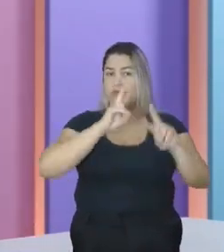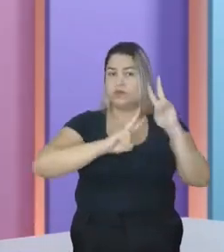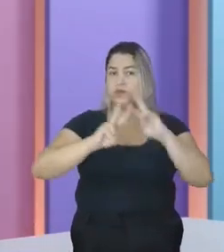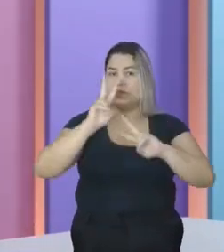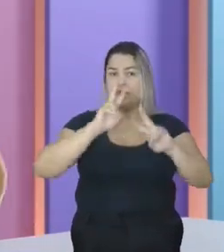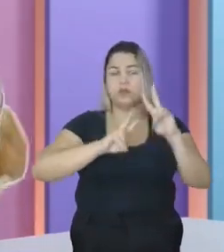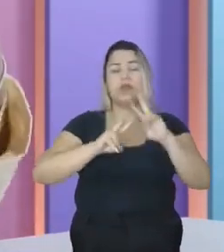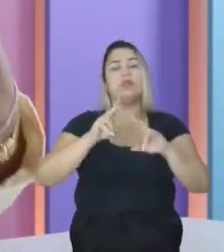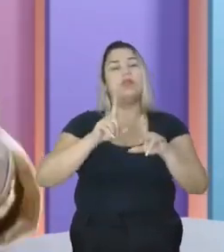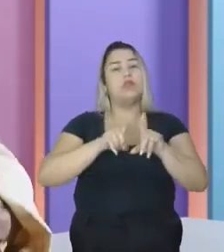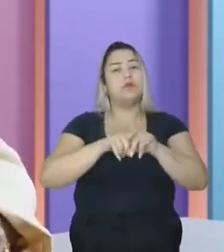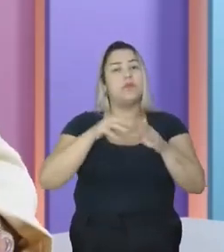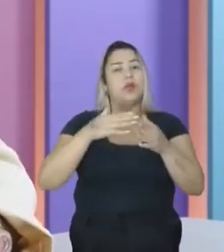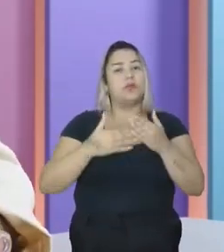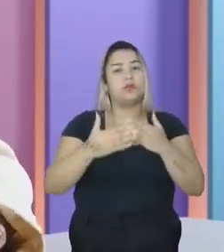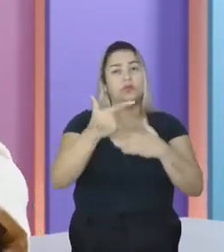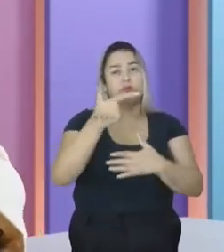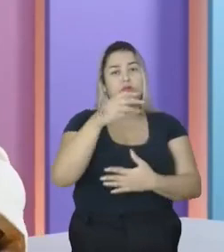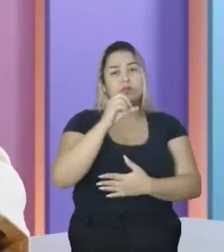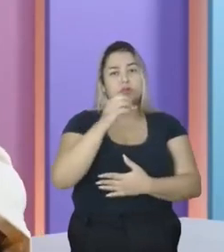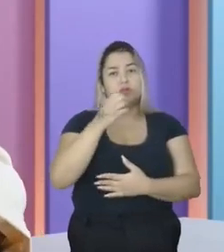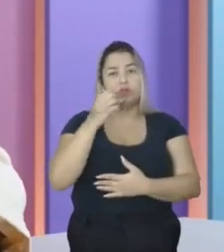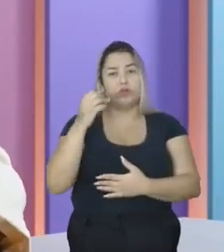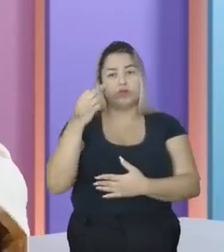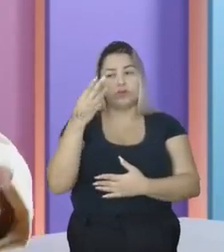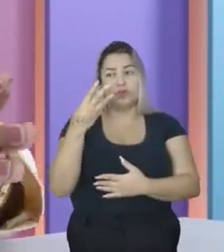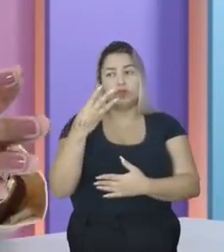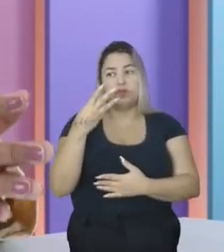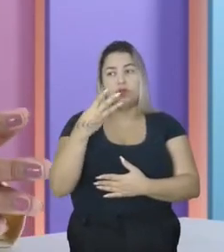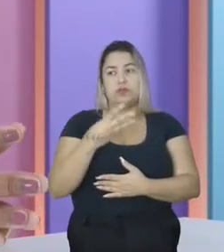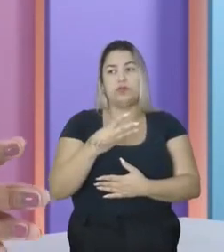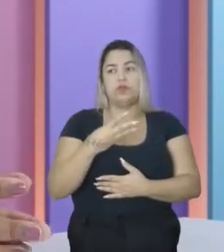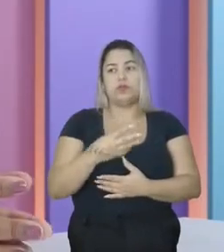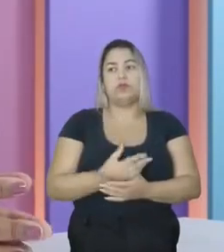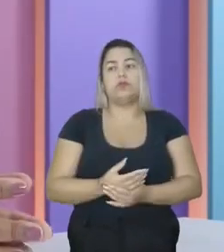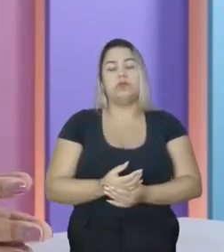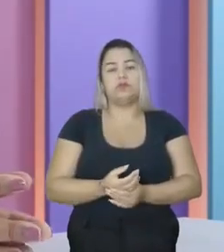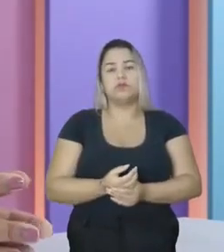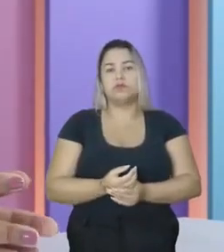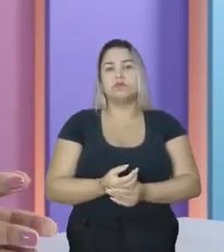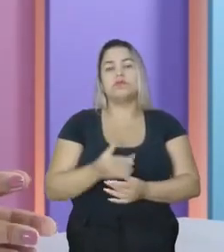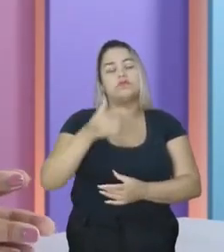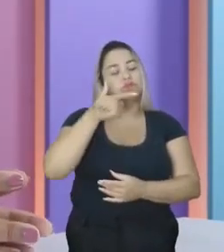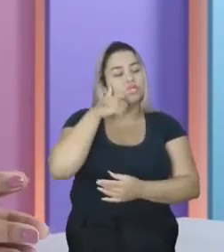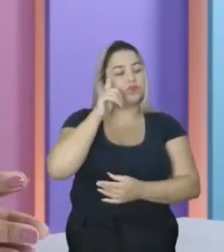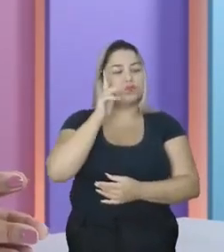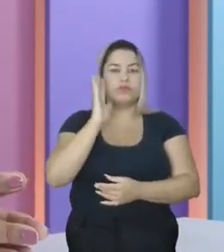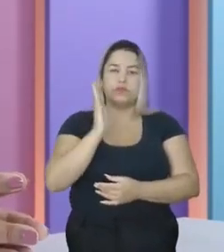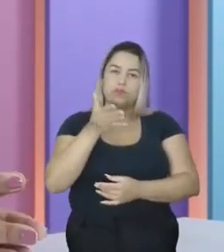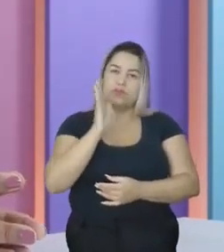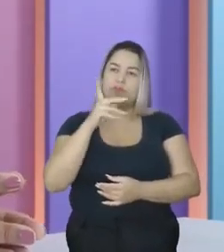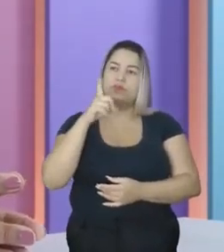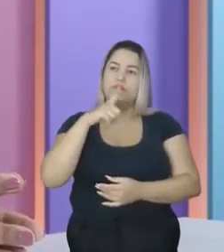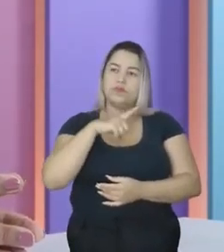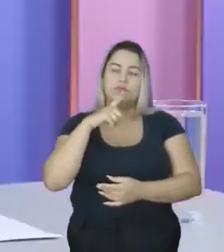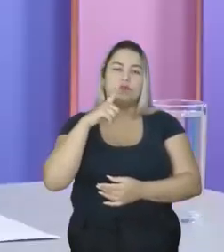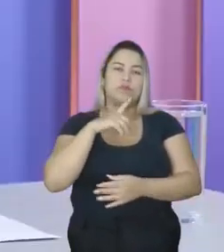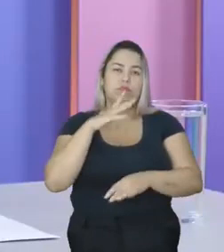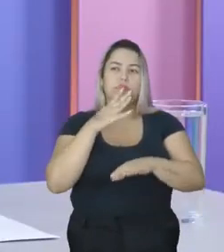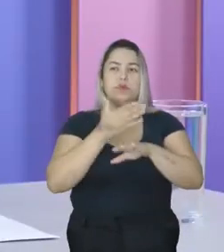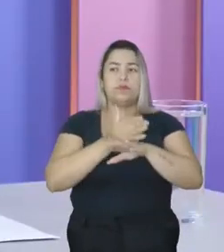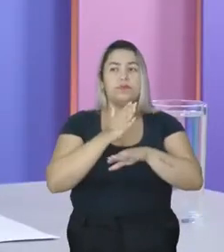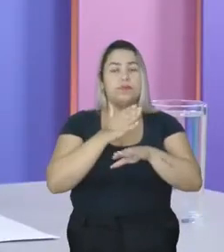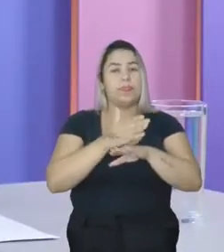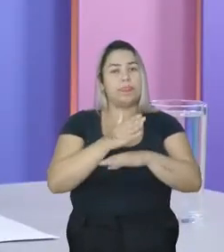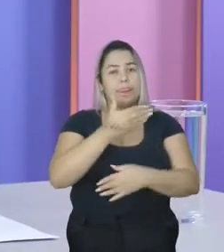visibilidade a partir de 2003. É bem verdade que antes disso já tivemos ensaios com